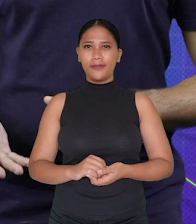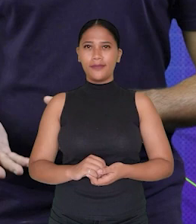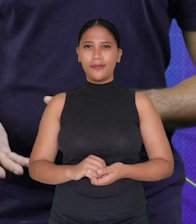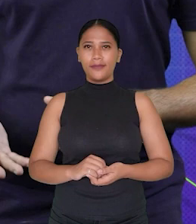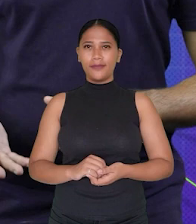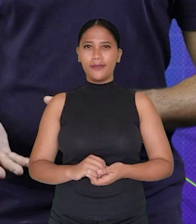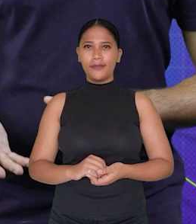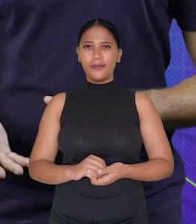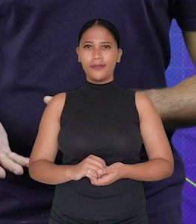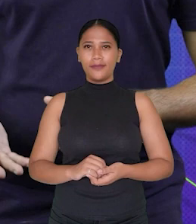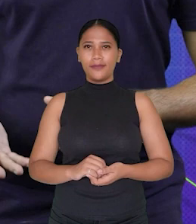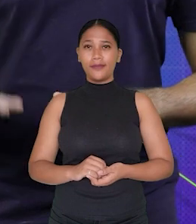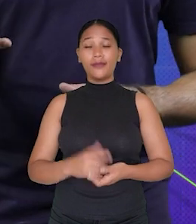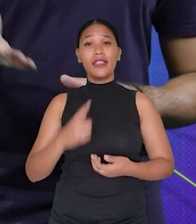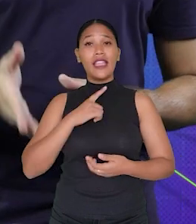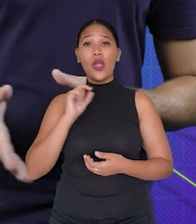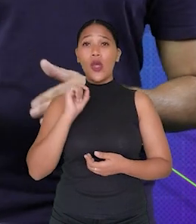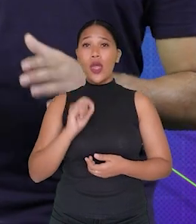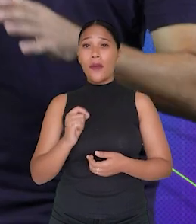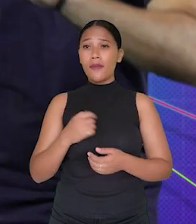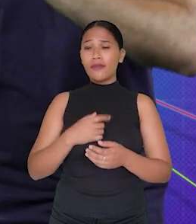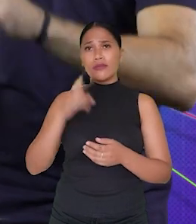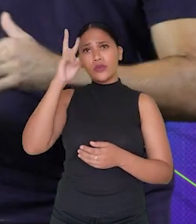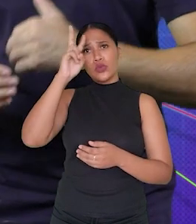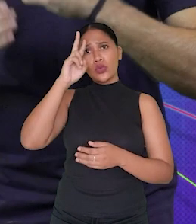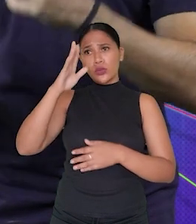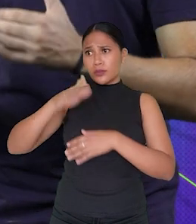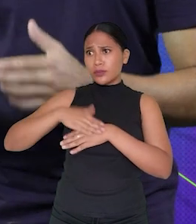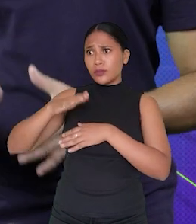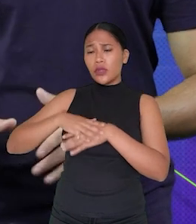último, um homem branco de chapéu e bigode. Que possuem arcos de